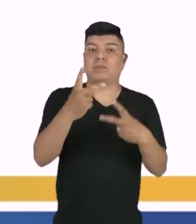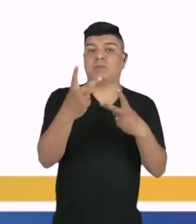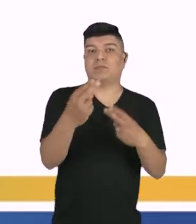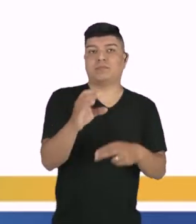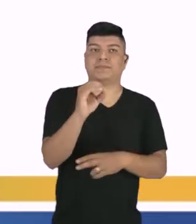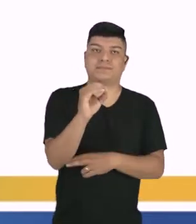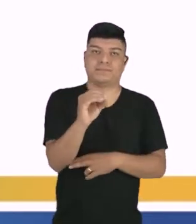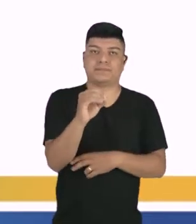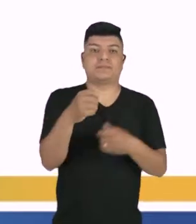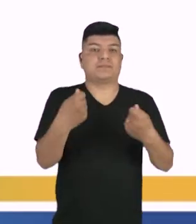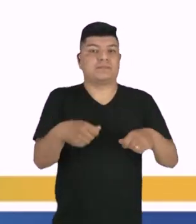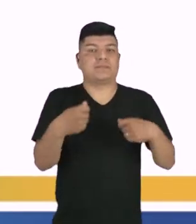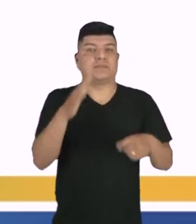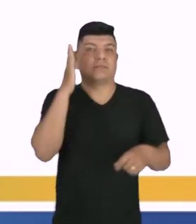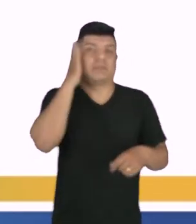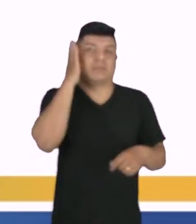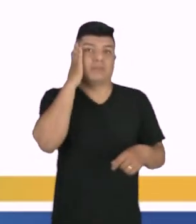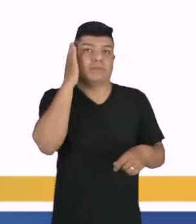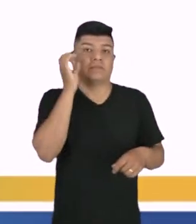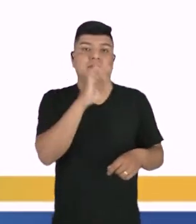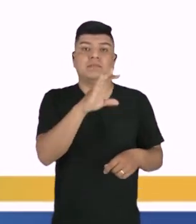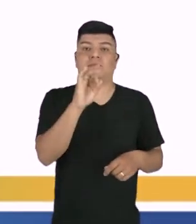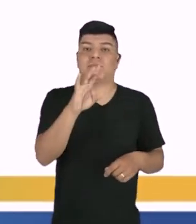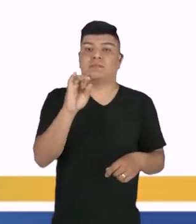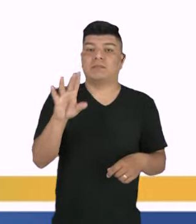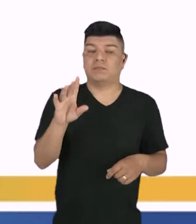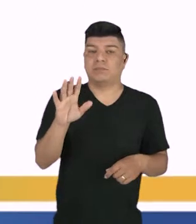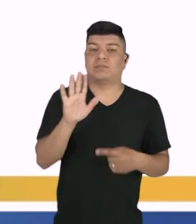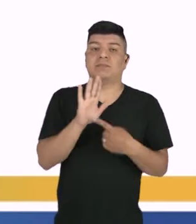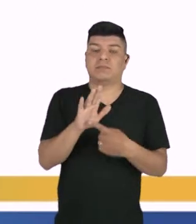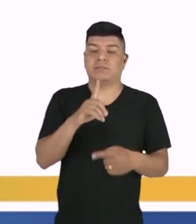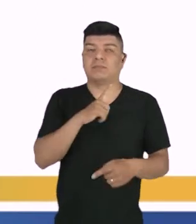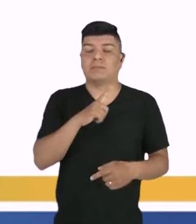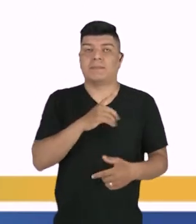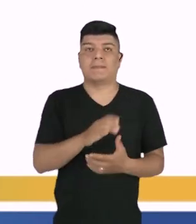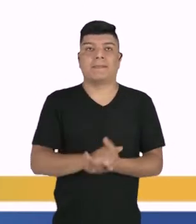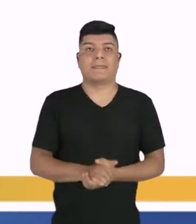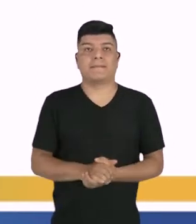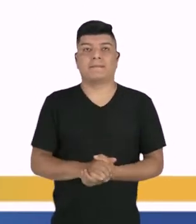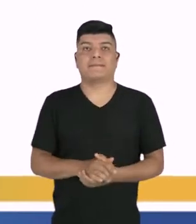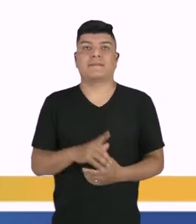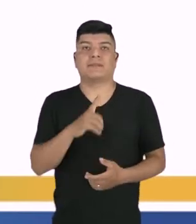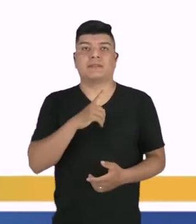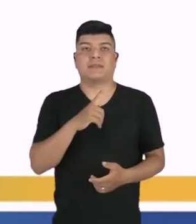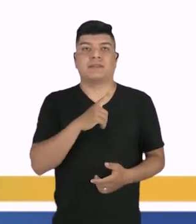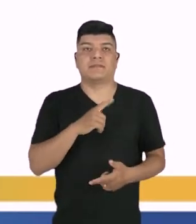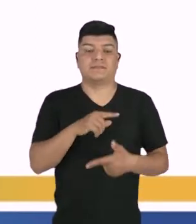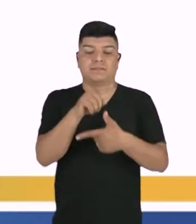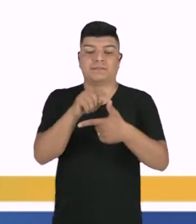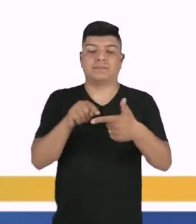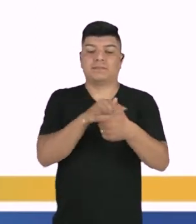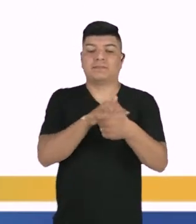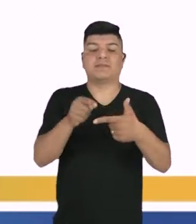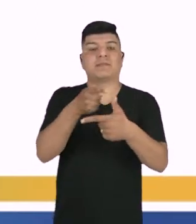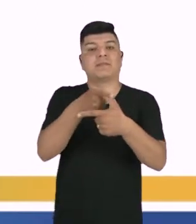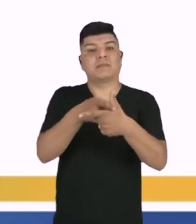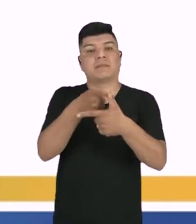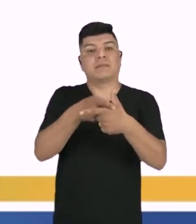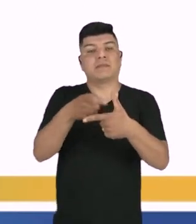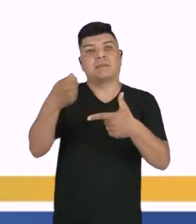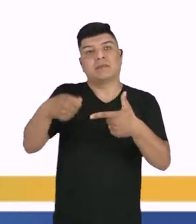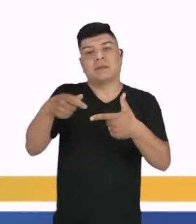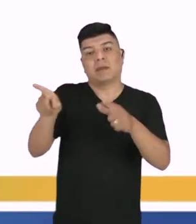resolução o sinal dessas duas expressões. Nós temos seno, necessariamente tem que